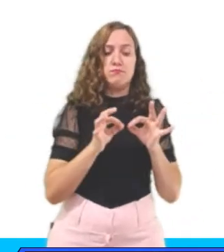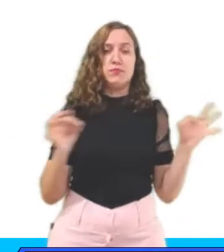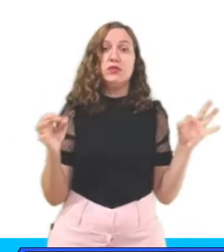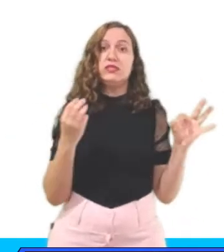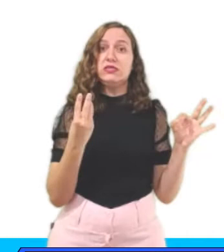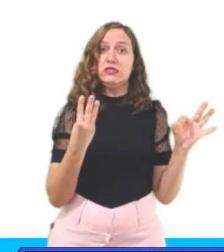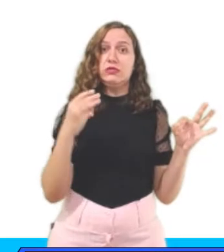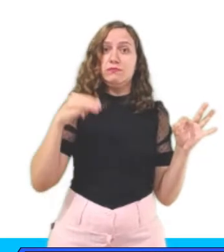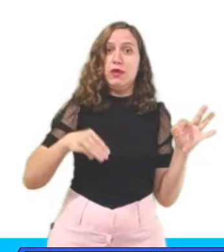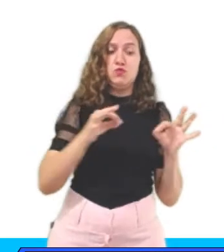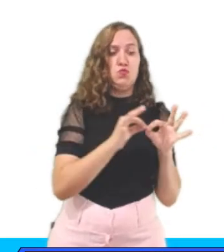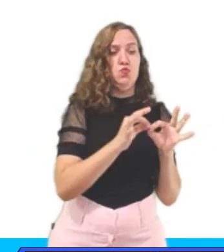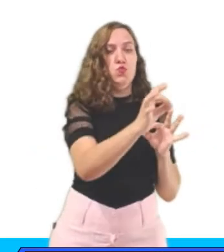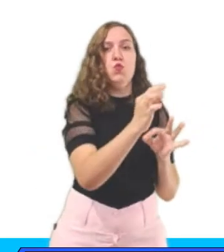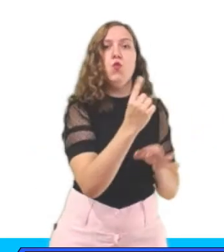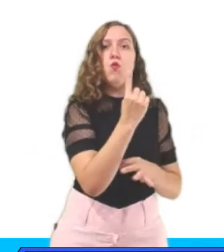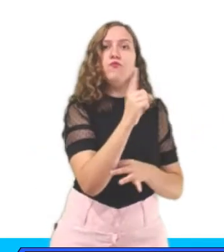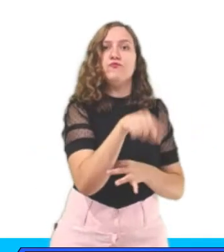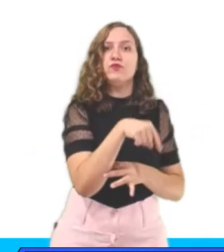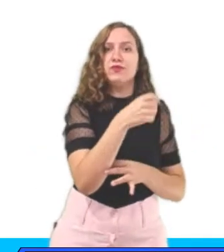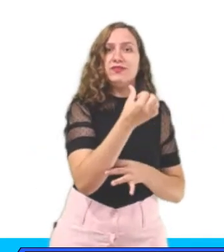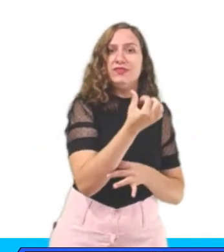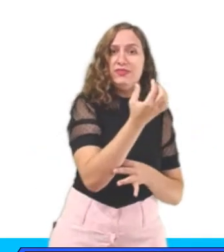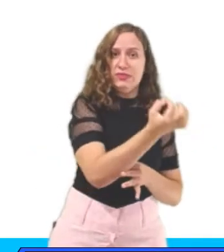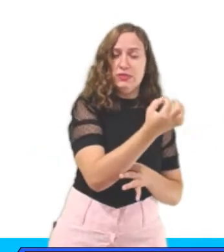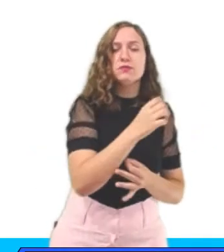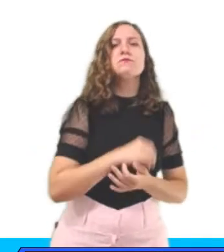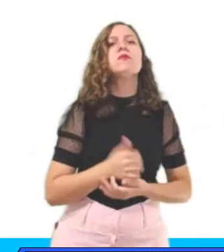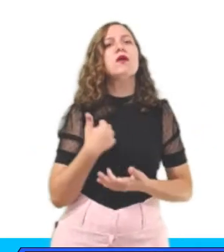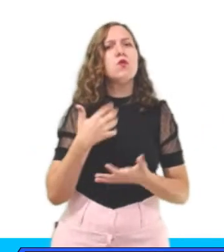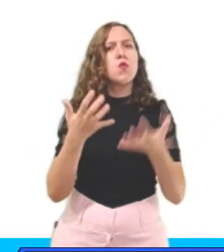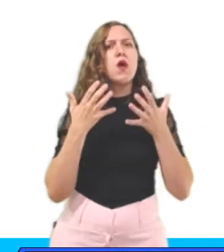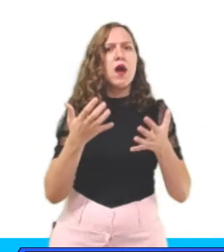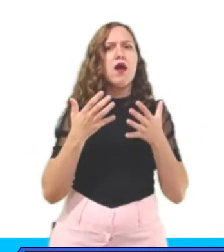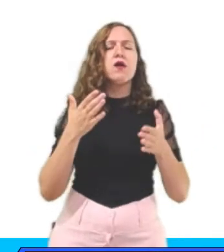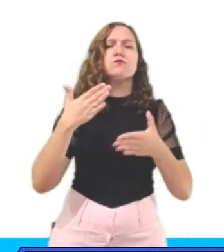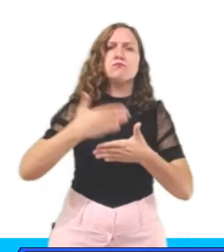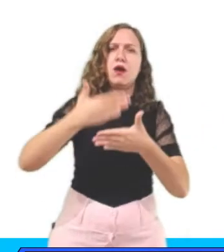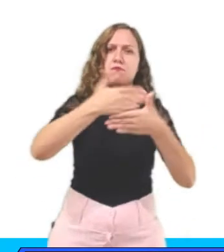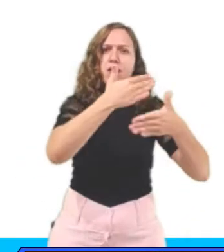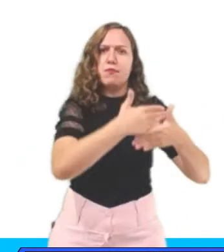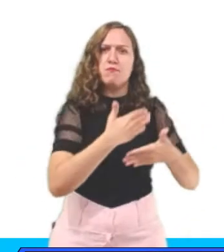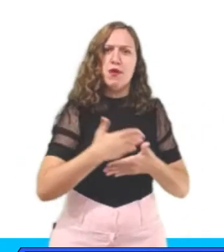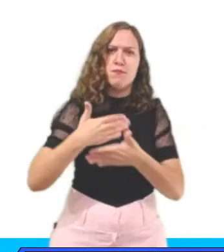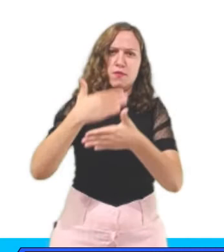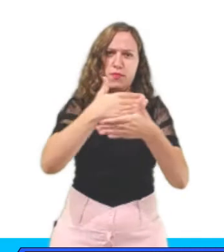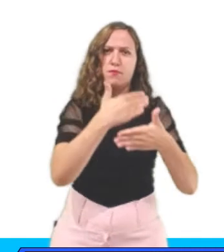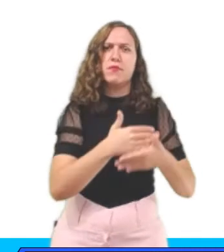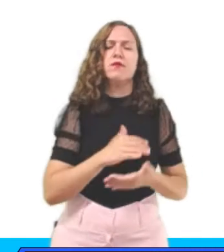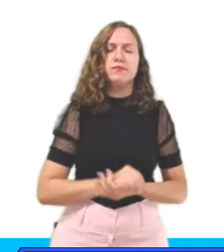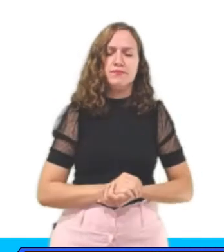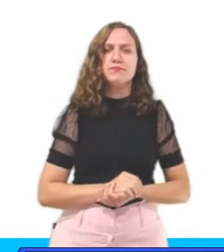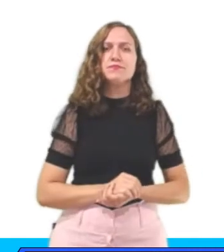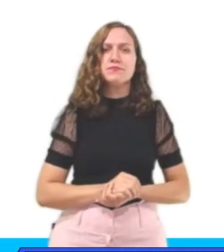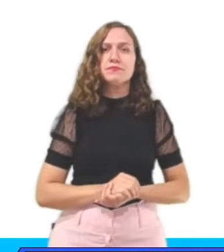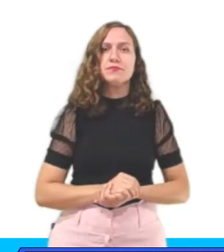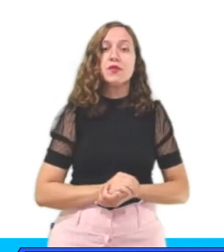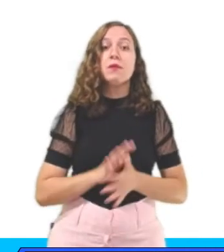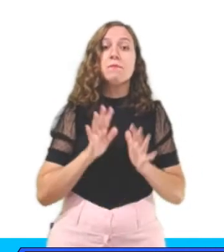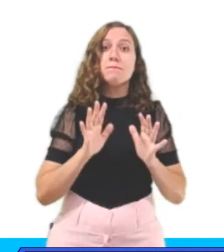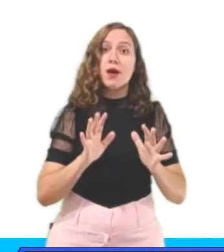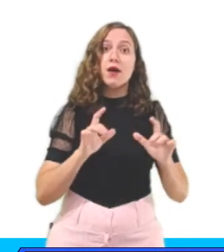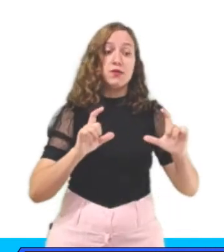1,60. E você quer cercá-lo de tijolos, sabendo que cada tijolo